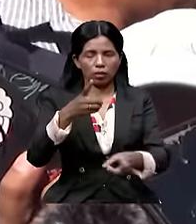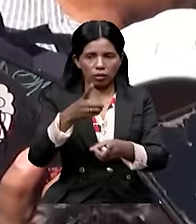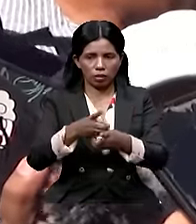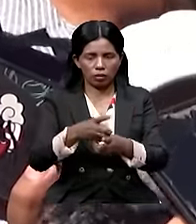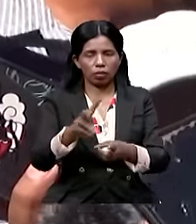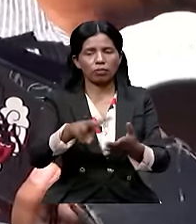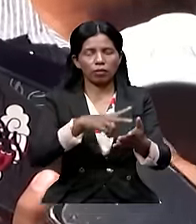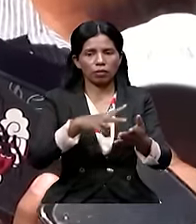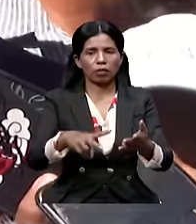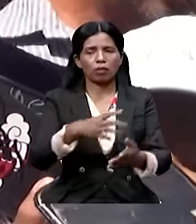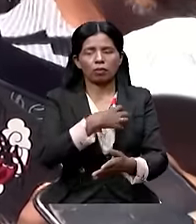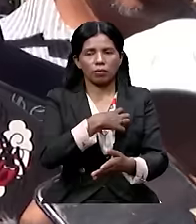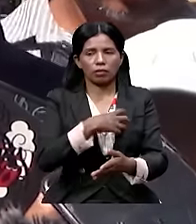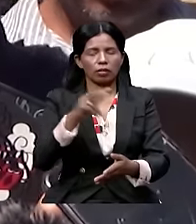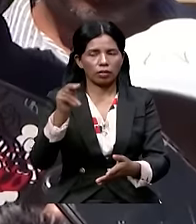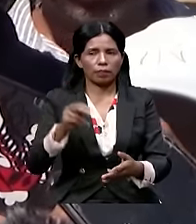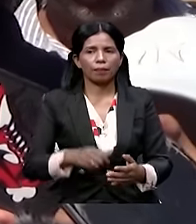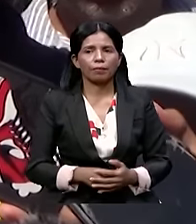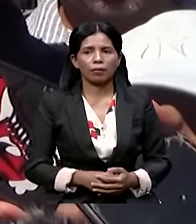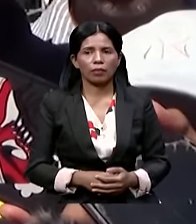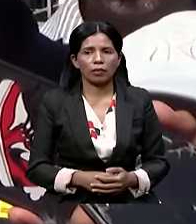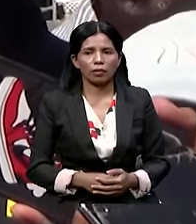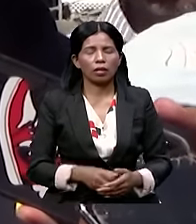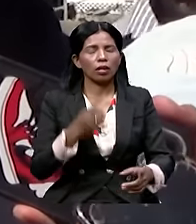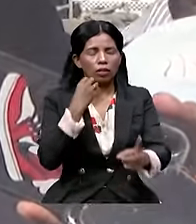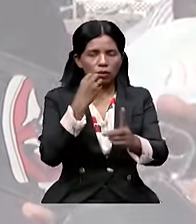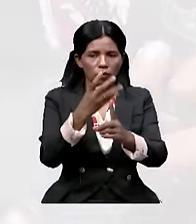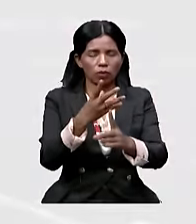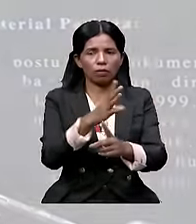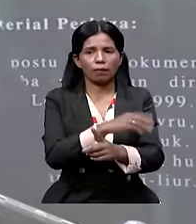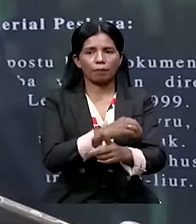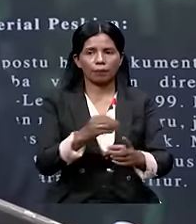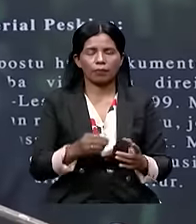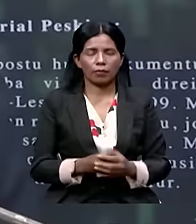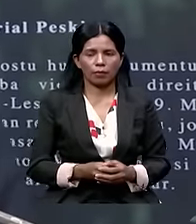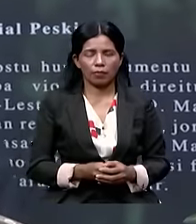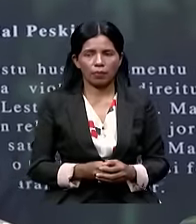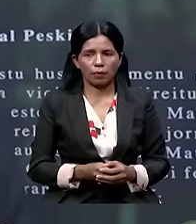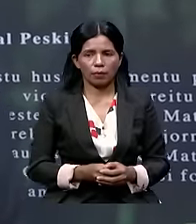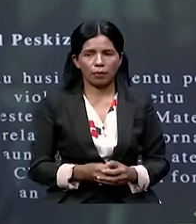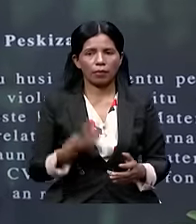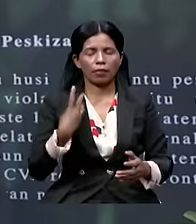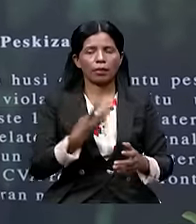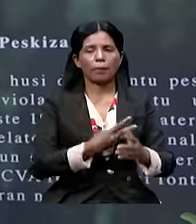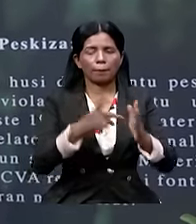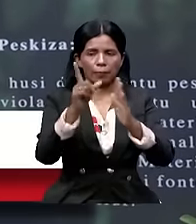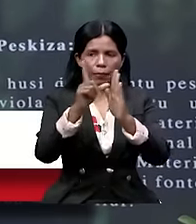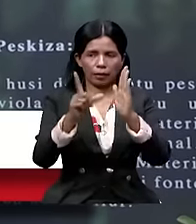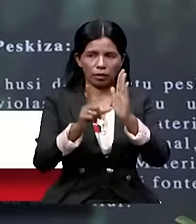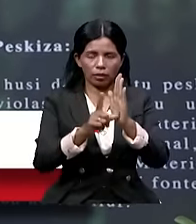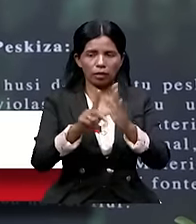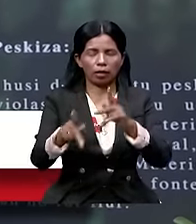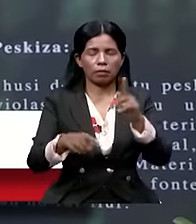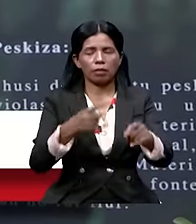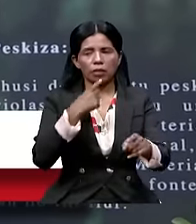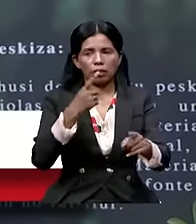pentelnian. Um tolo razão e a itene lei emanian